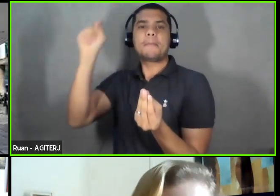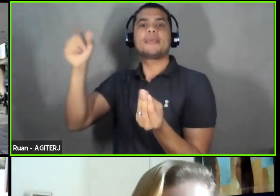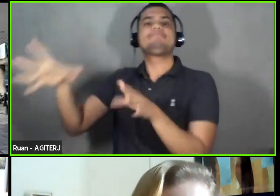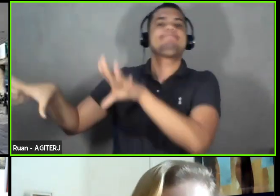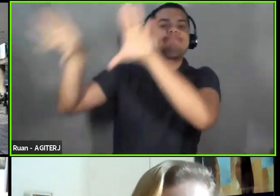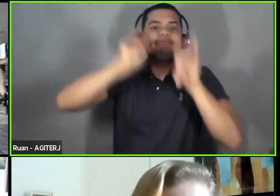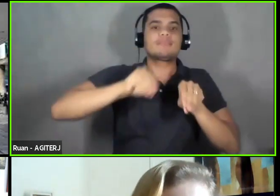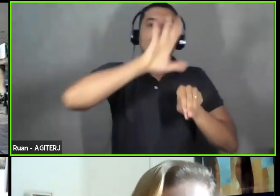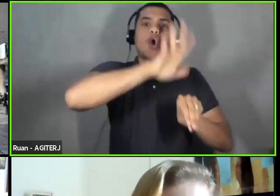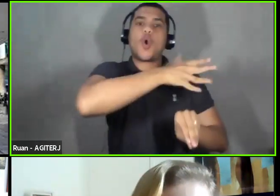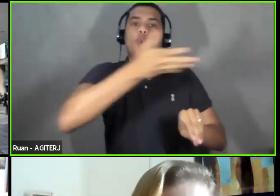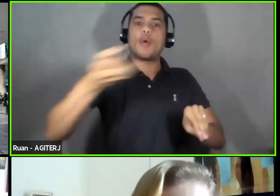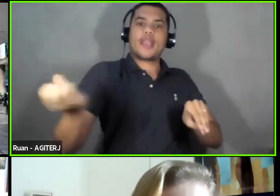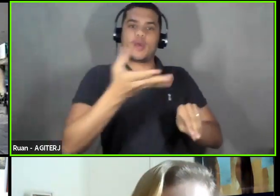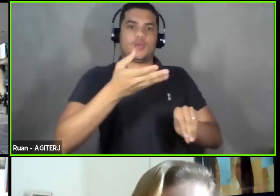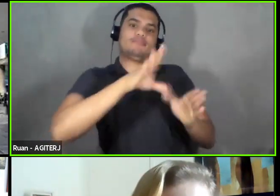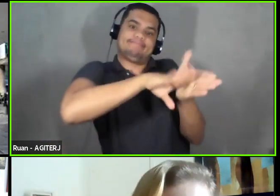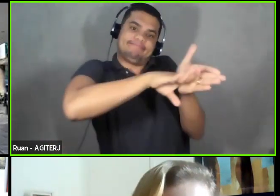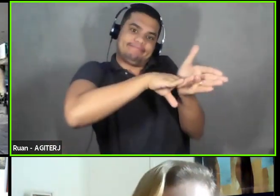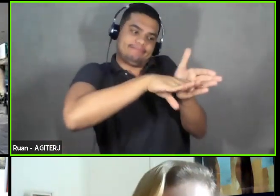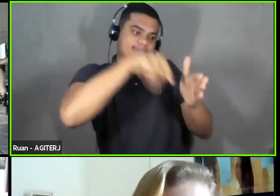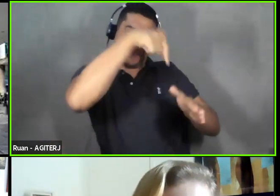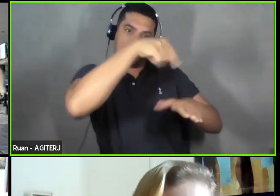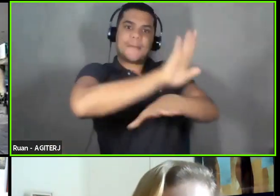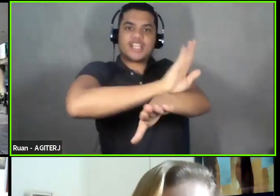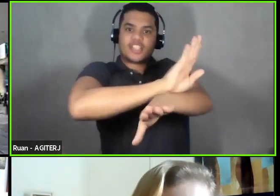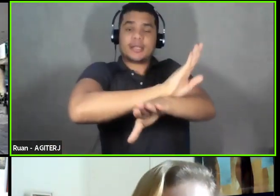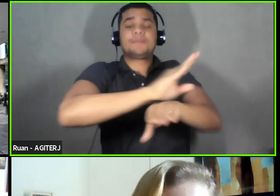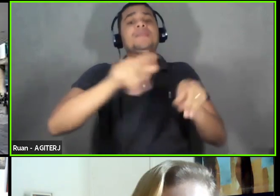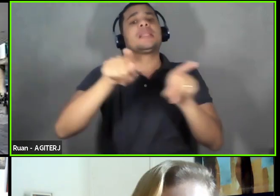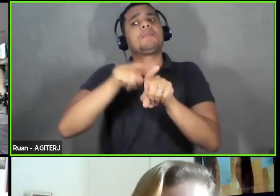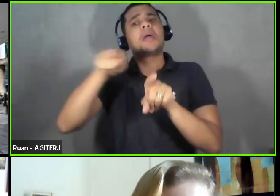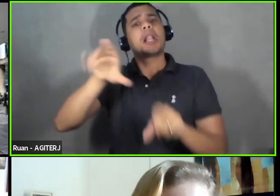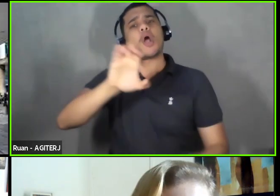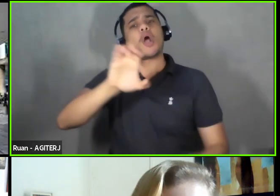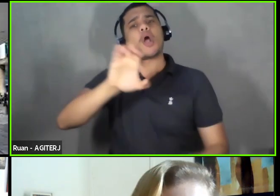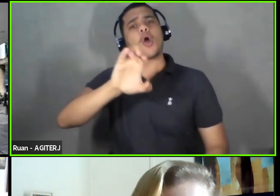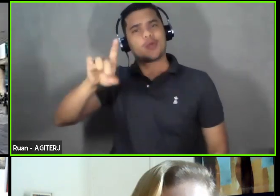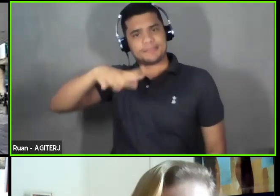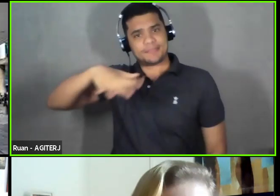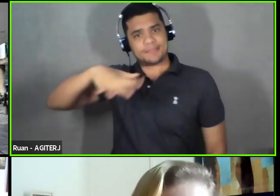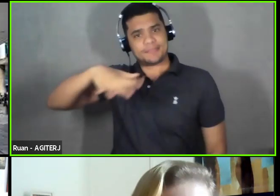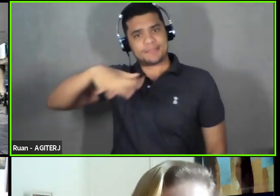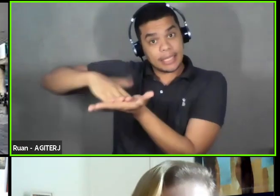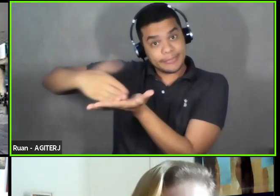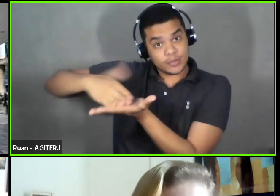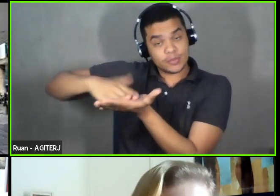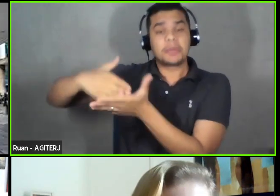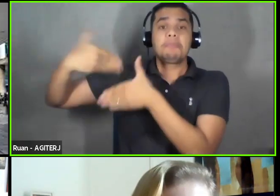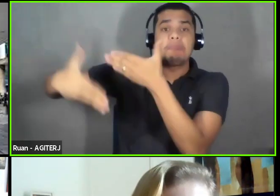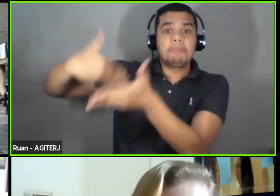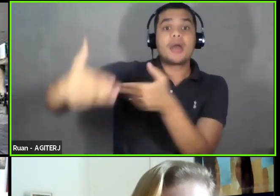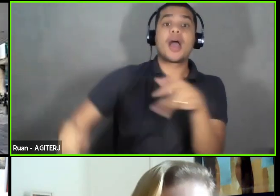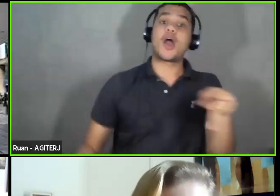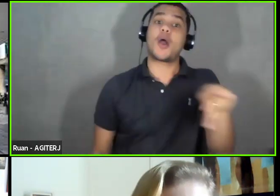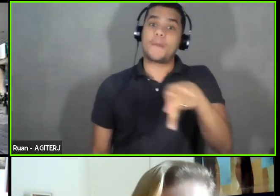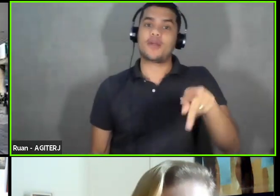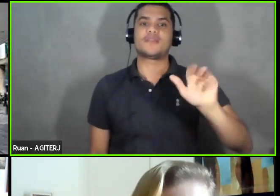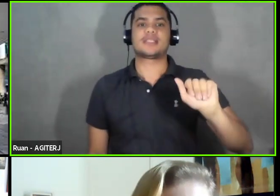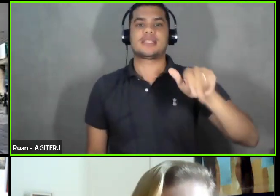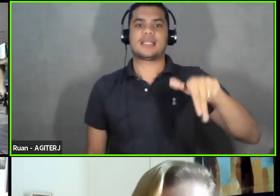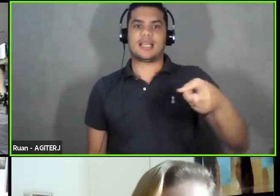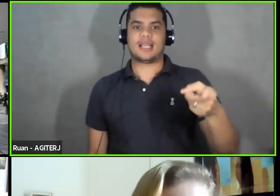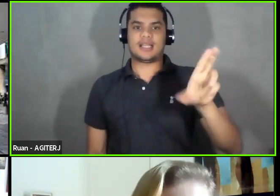bacharelado. Inicialmente, ela ficou coordenando a parte de interpretação, até que o professor André Becken, igualmente mestre de muitos